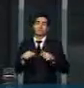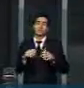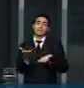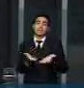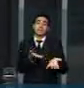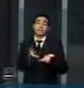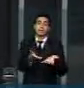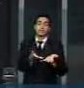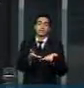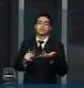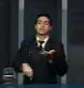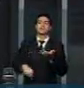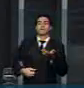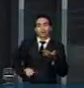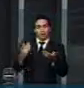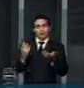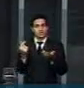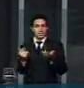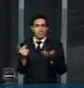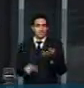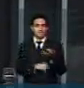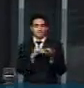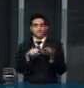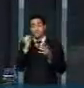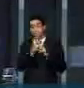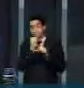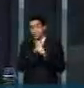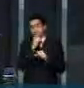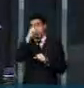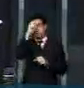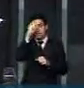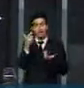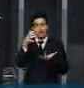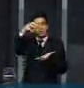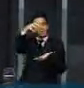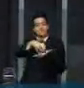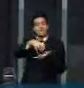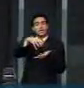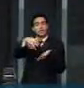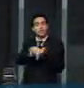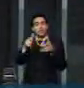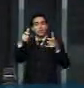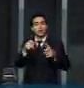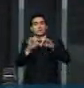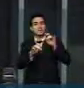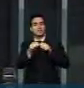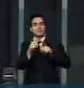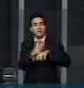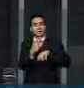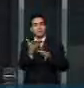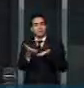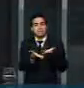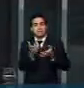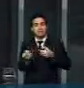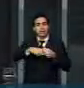da dependência, hospitais e centros de recuperação, muitas